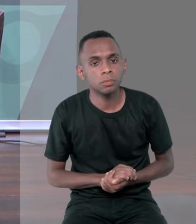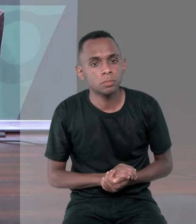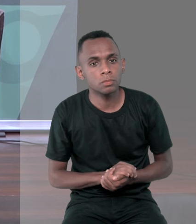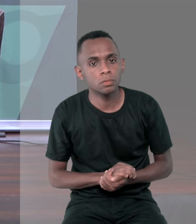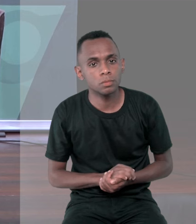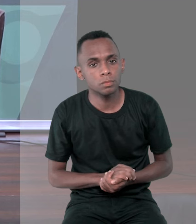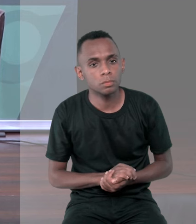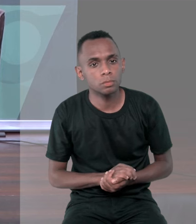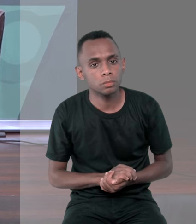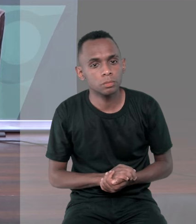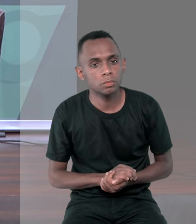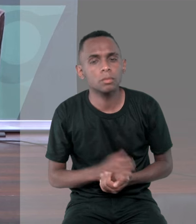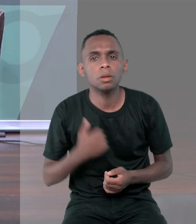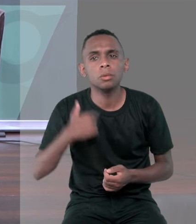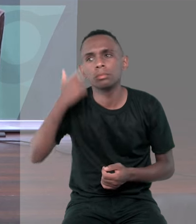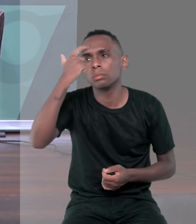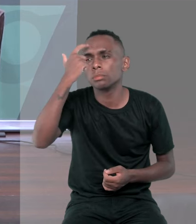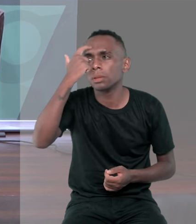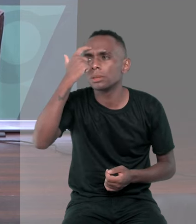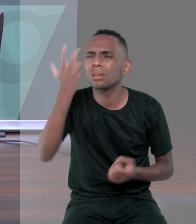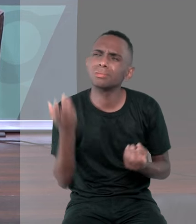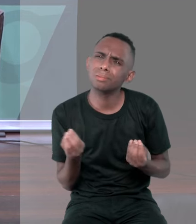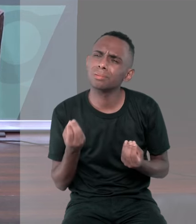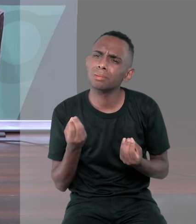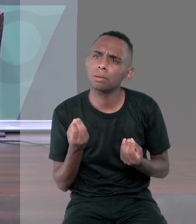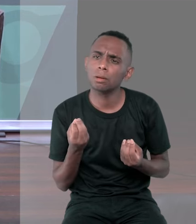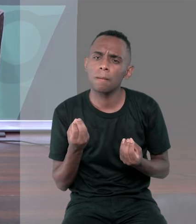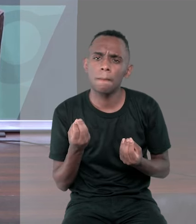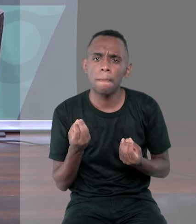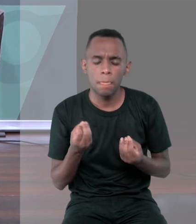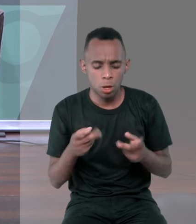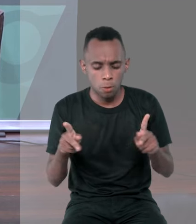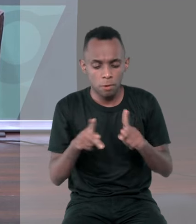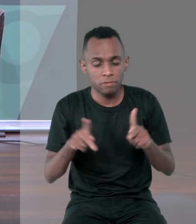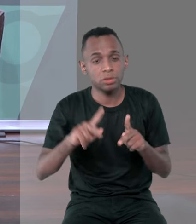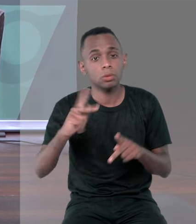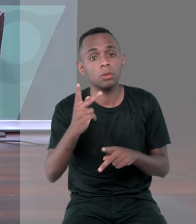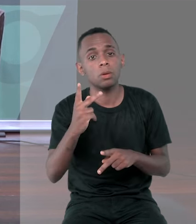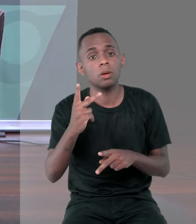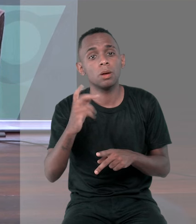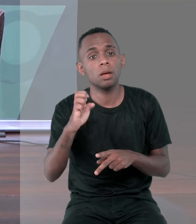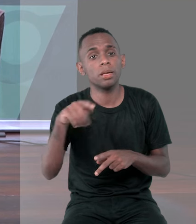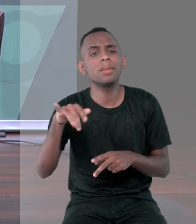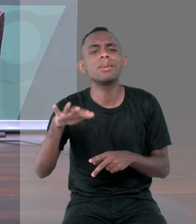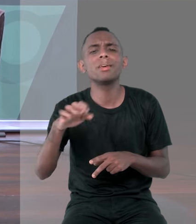Eu fiquei pensando, Jefferson, o que que o professor Henrique falaria para essa diretora?